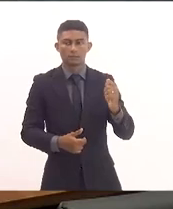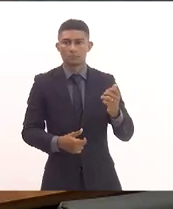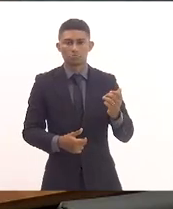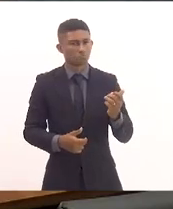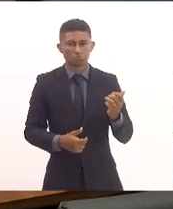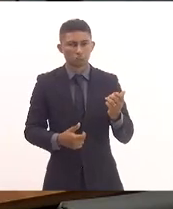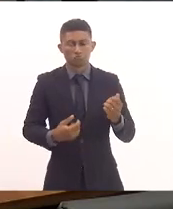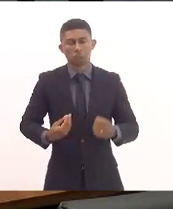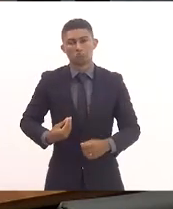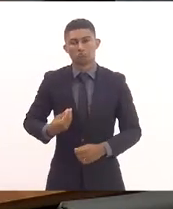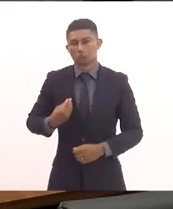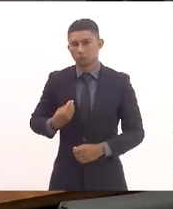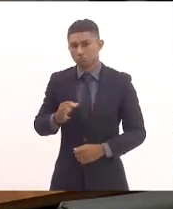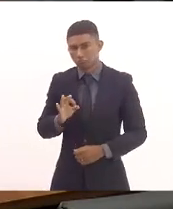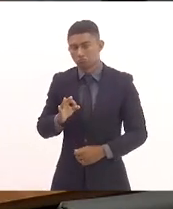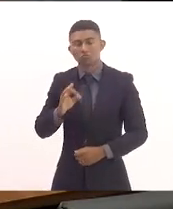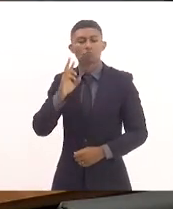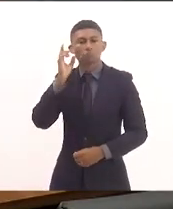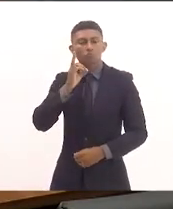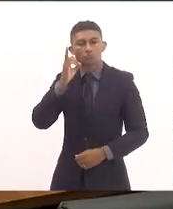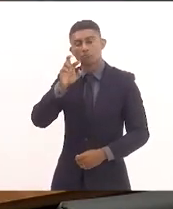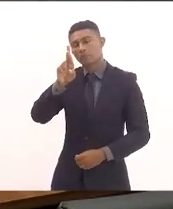Deputada Renata Souza.